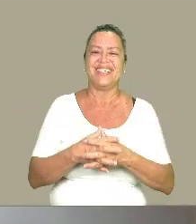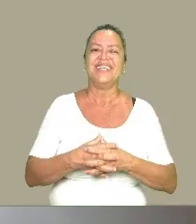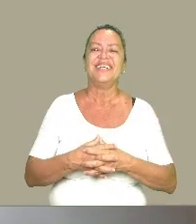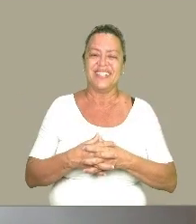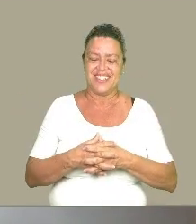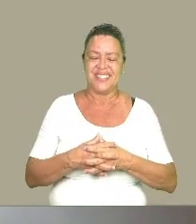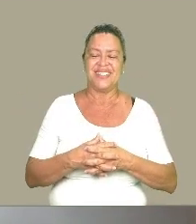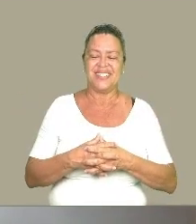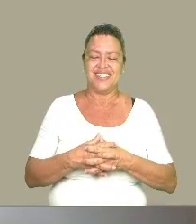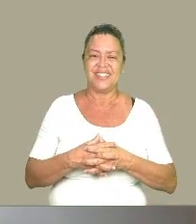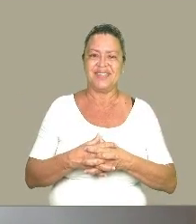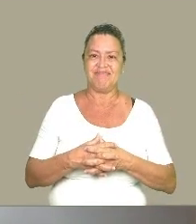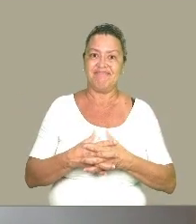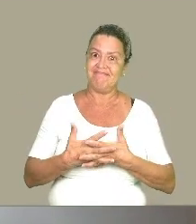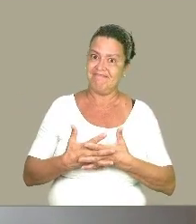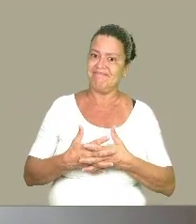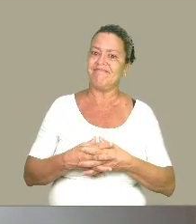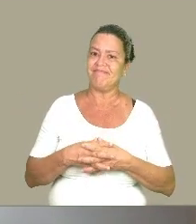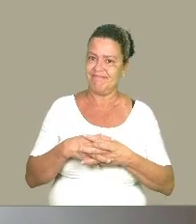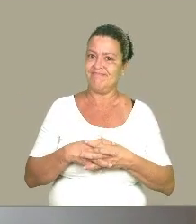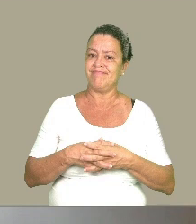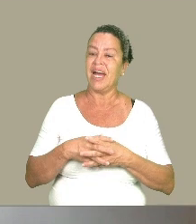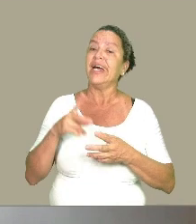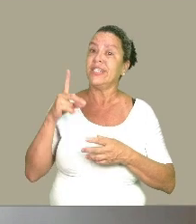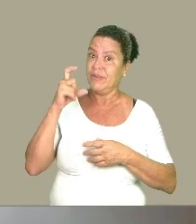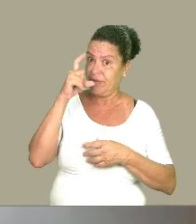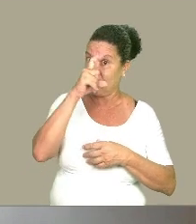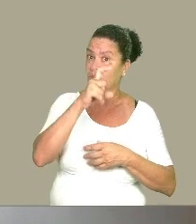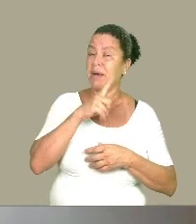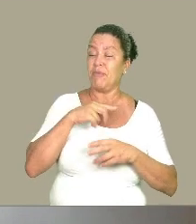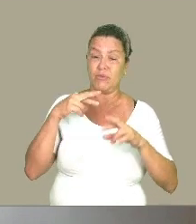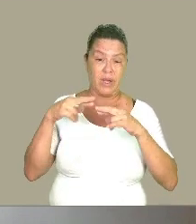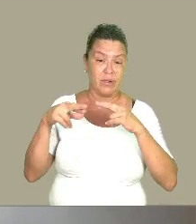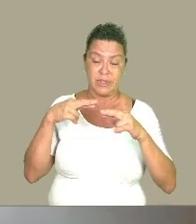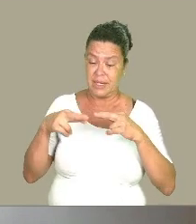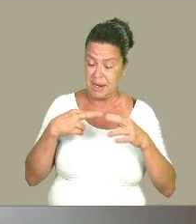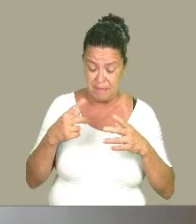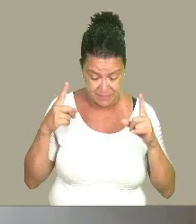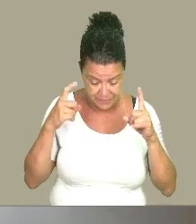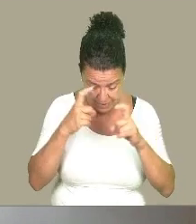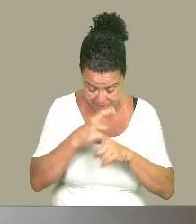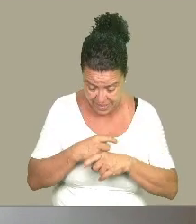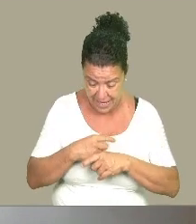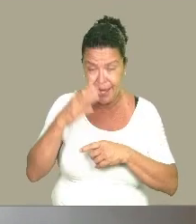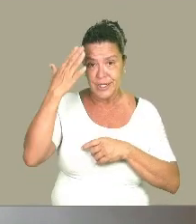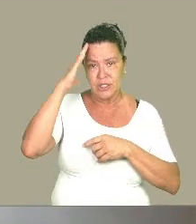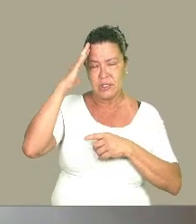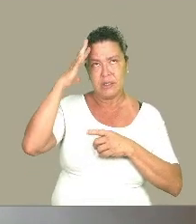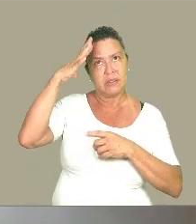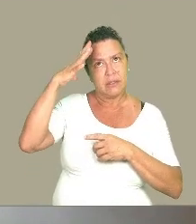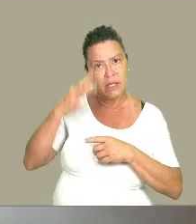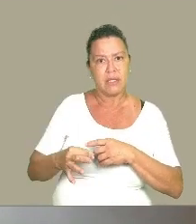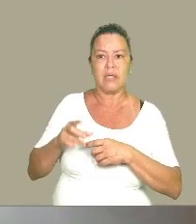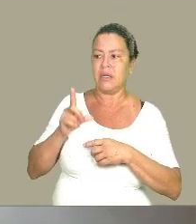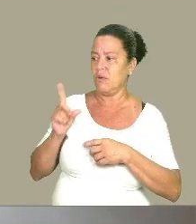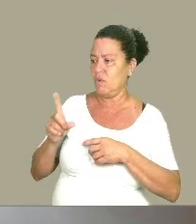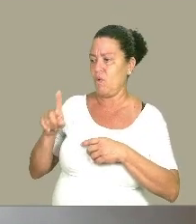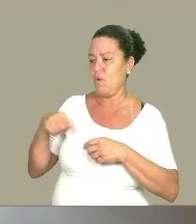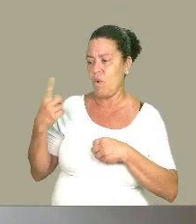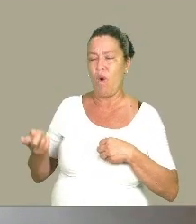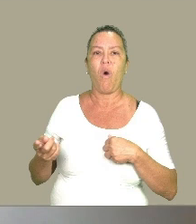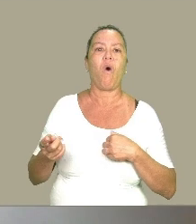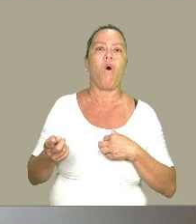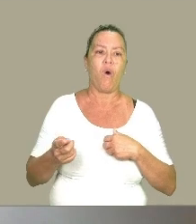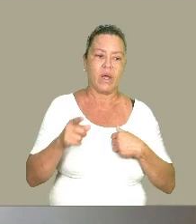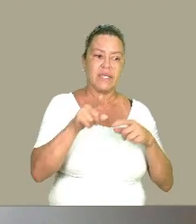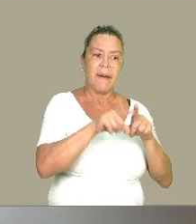né? Com isso, há muitas dificuldades de relacionamento, a dificuldade de compreender o outro, né? De entender